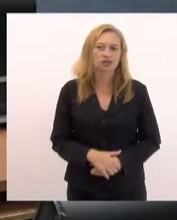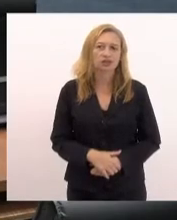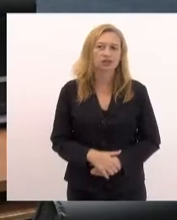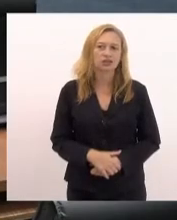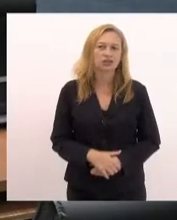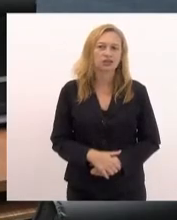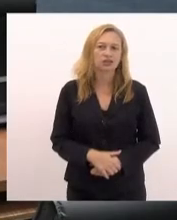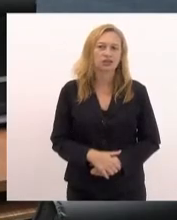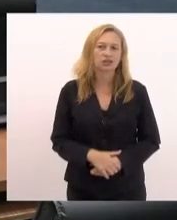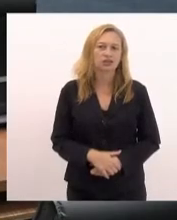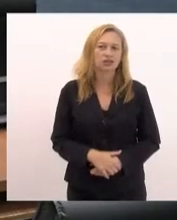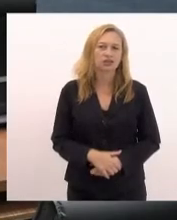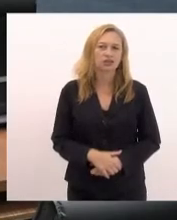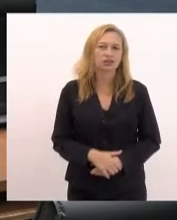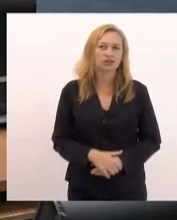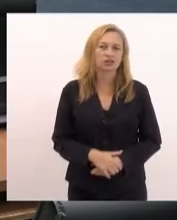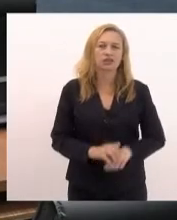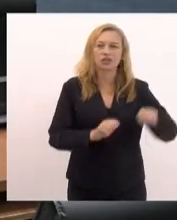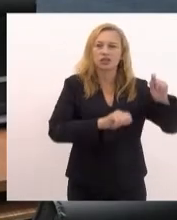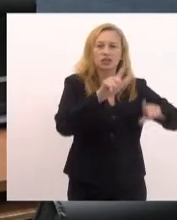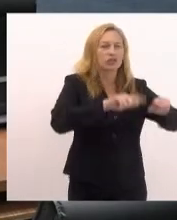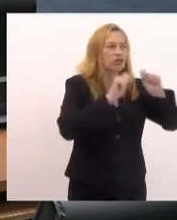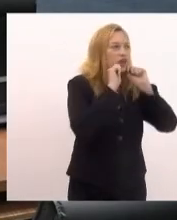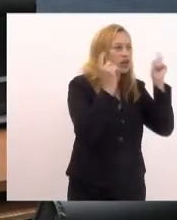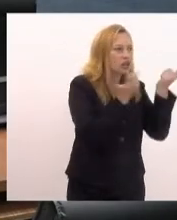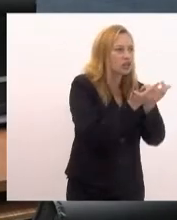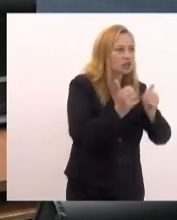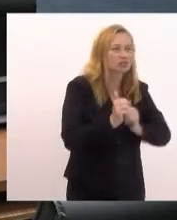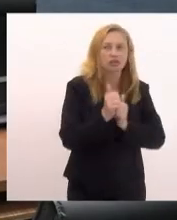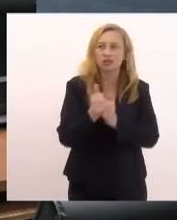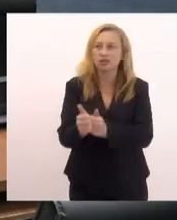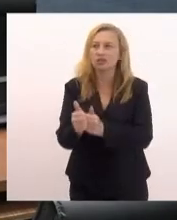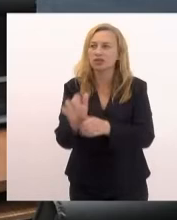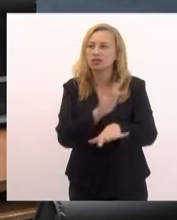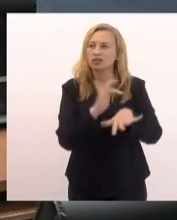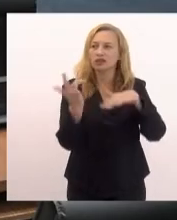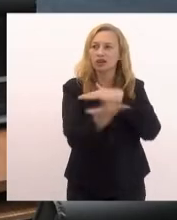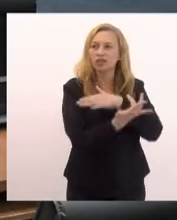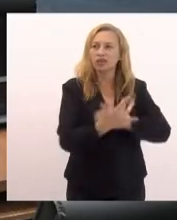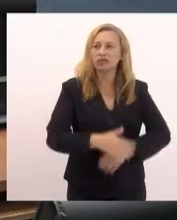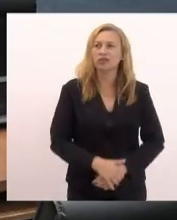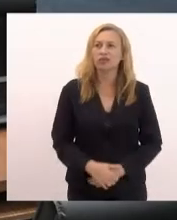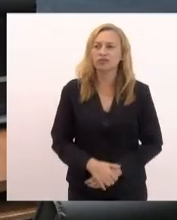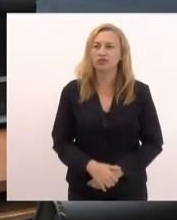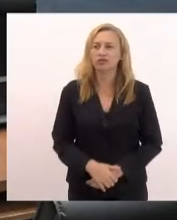aqueles que nos assistem pela TV Alege e aqueles que nos acompanham pelas redes sociais.